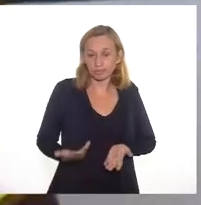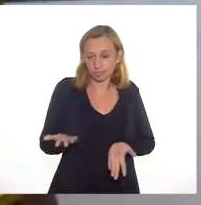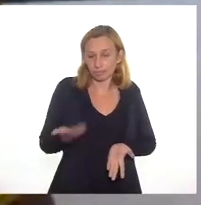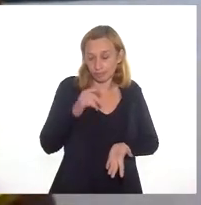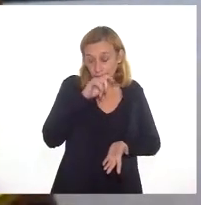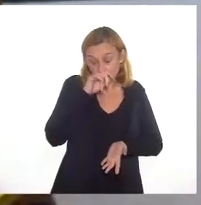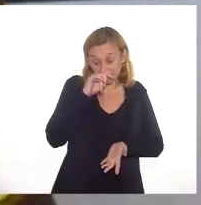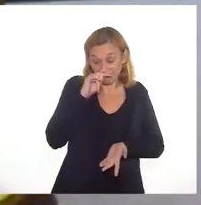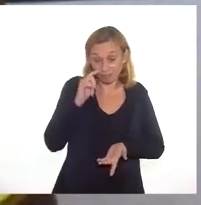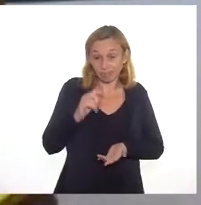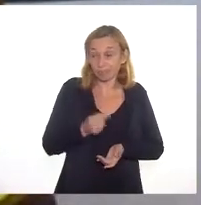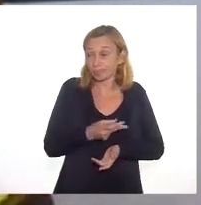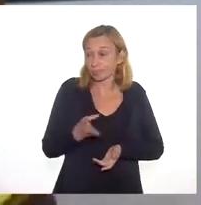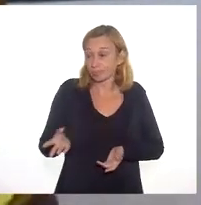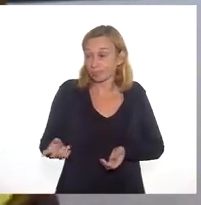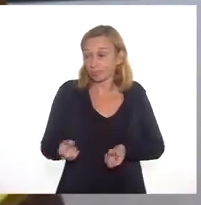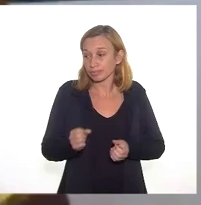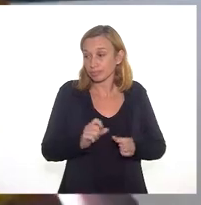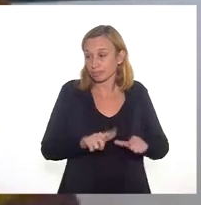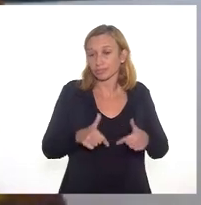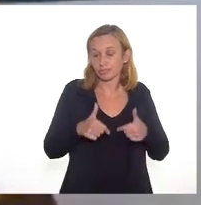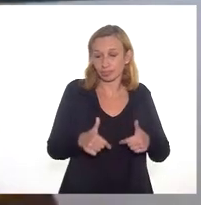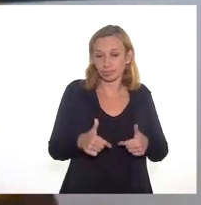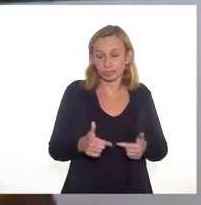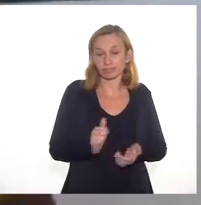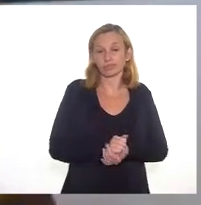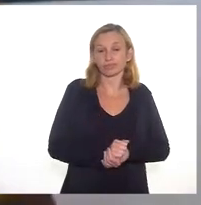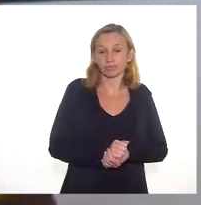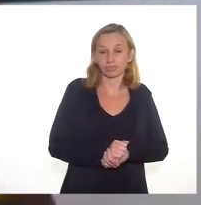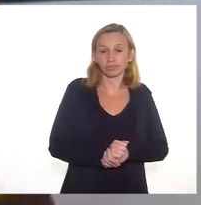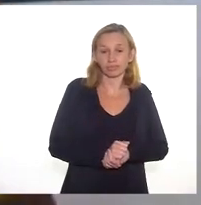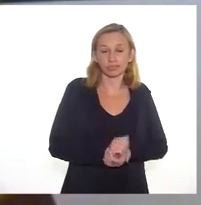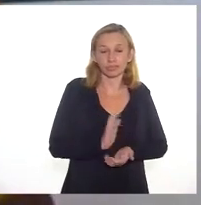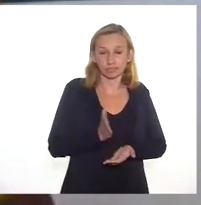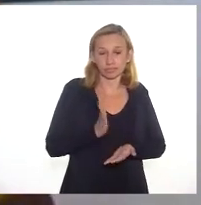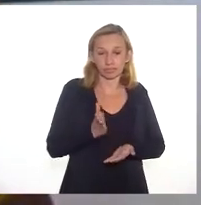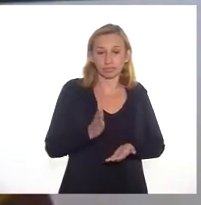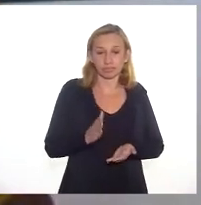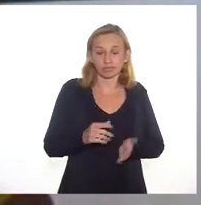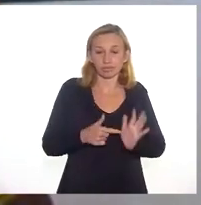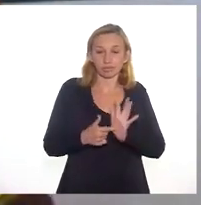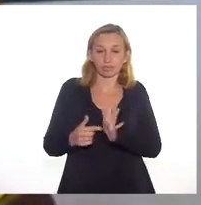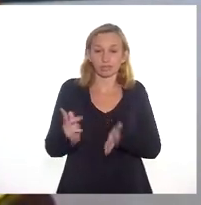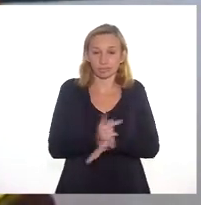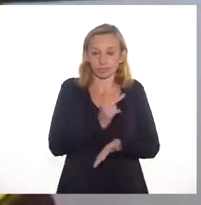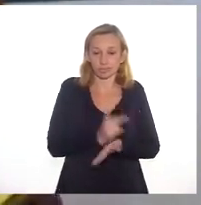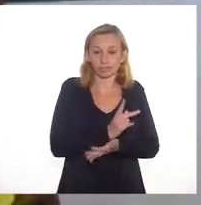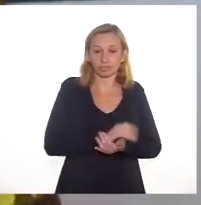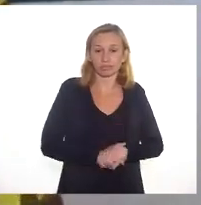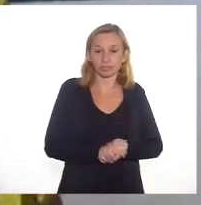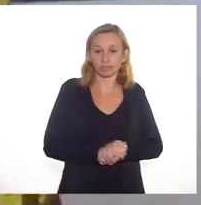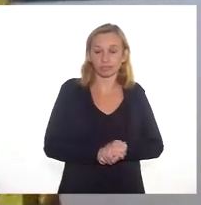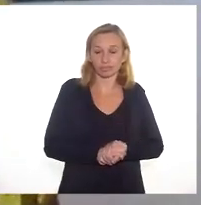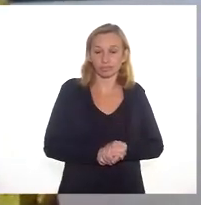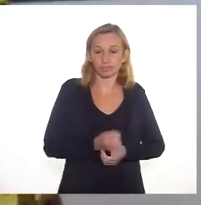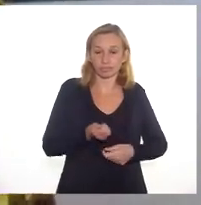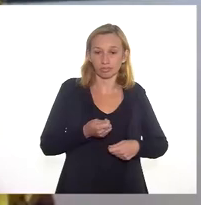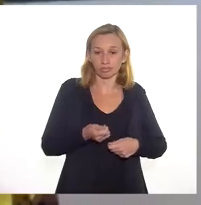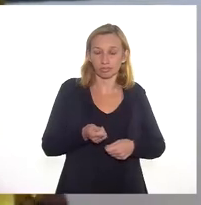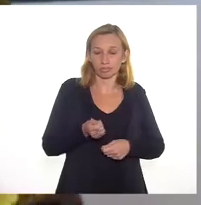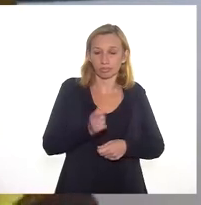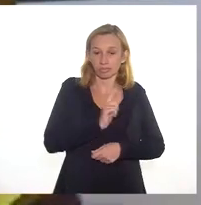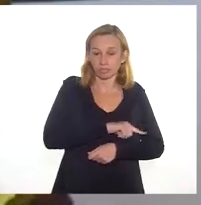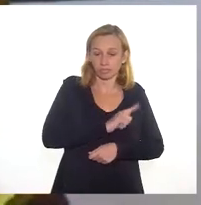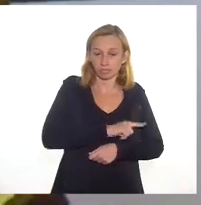exercia, e o quanto que essas atitudes por si só já indicariam o cometimento de crime. Foi uma gestão que foi